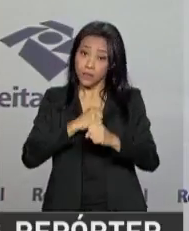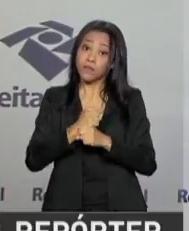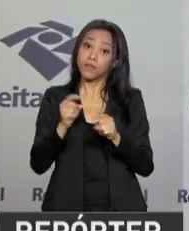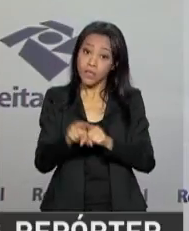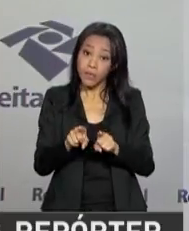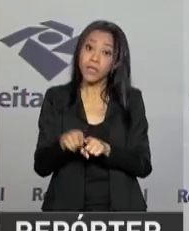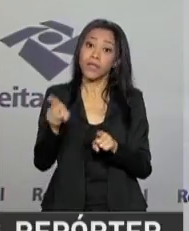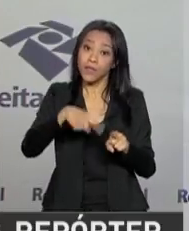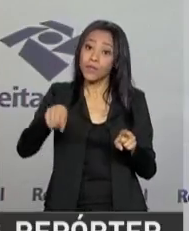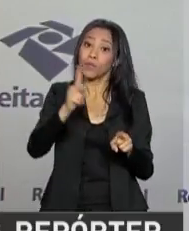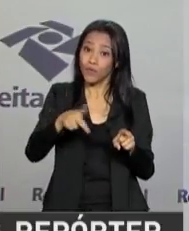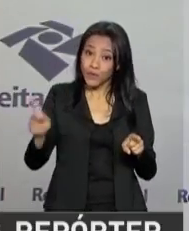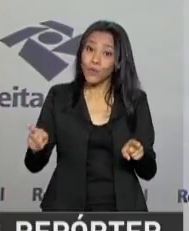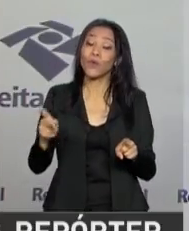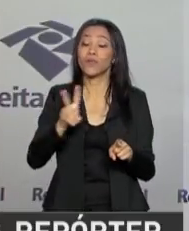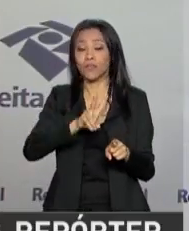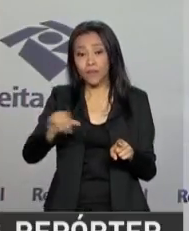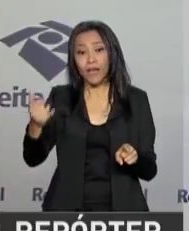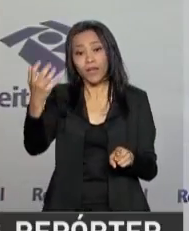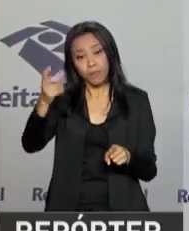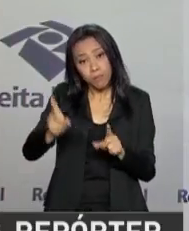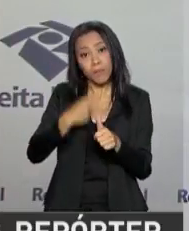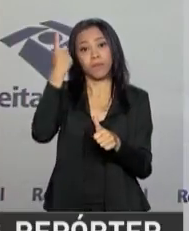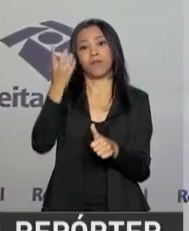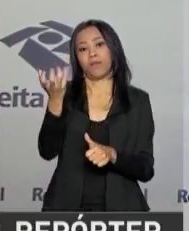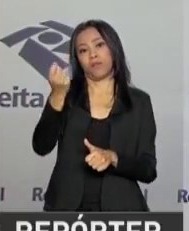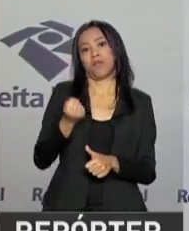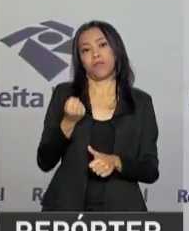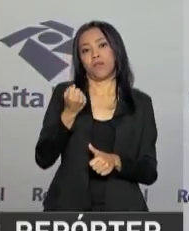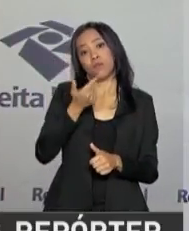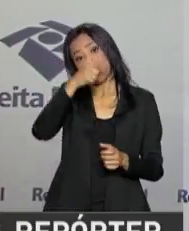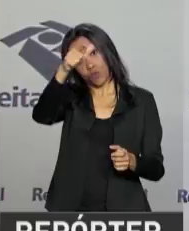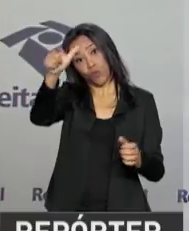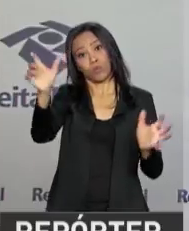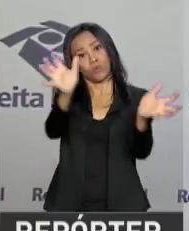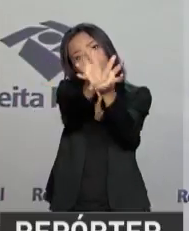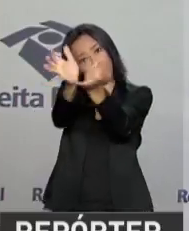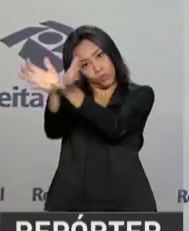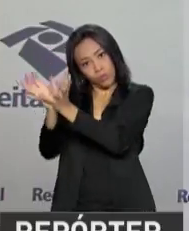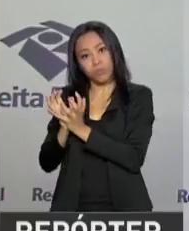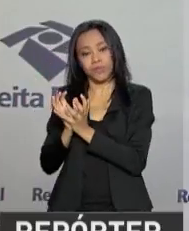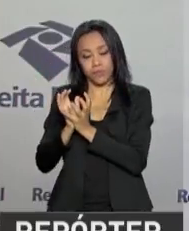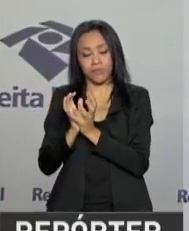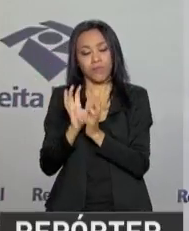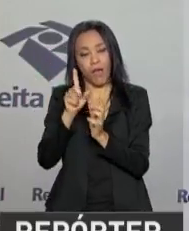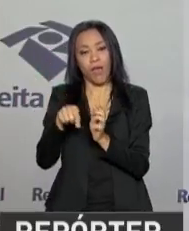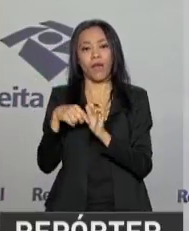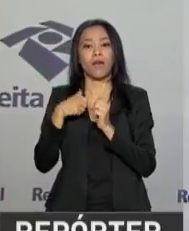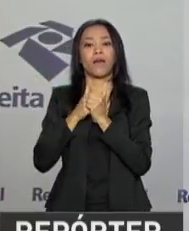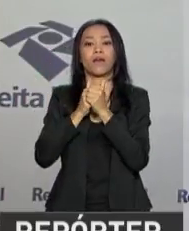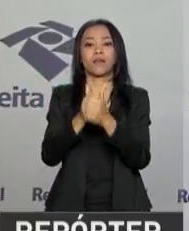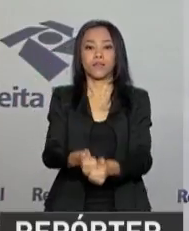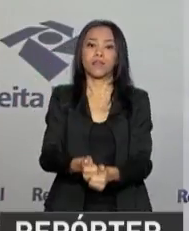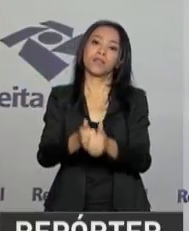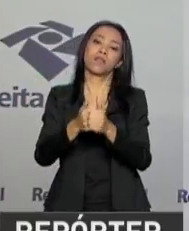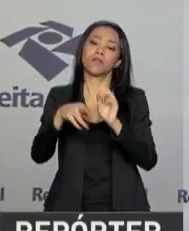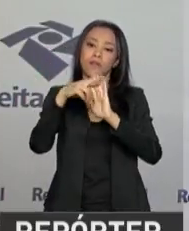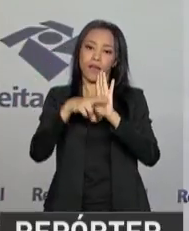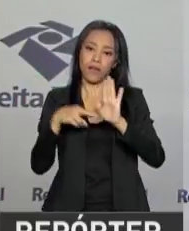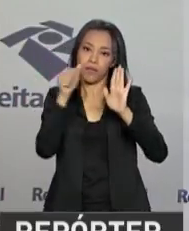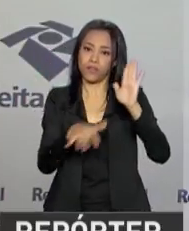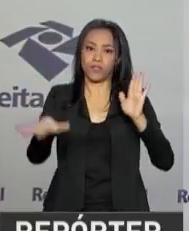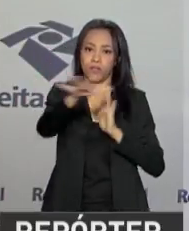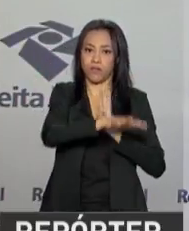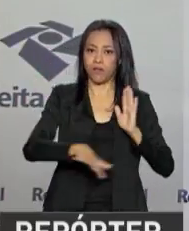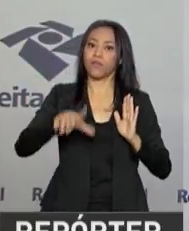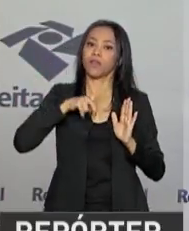terão prioridade no recebimento os demais recebe de acordo com a data de entrega da declaração